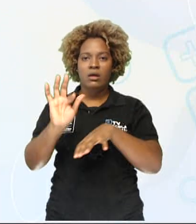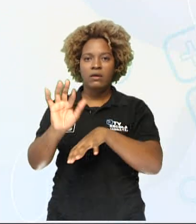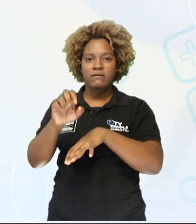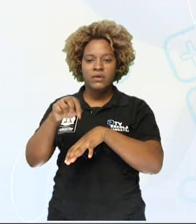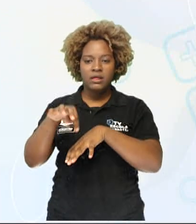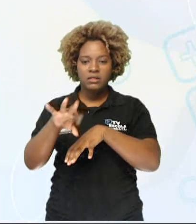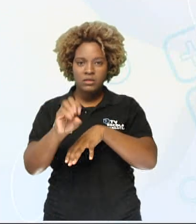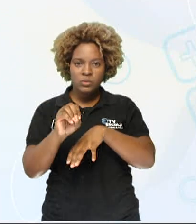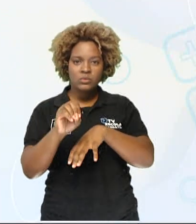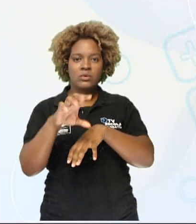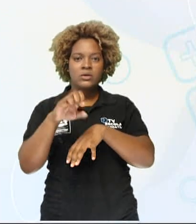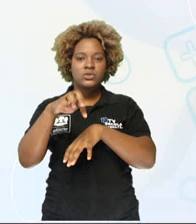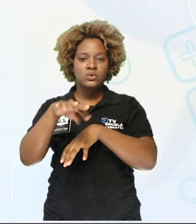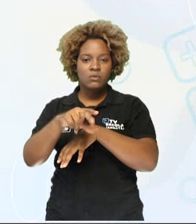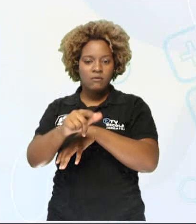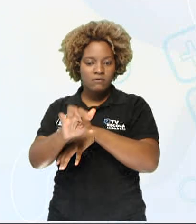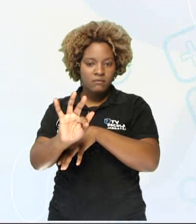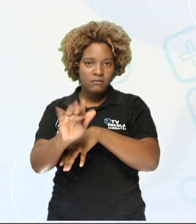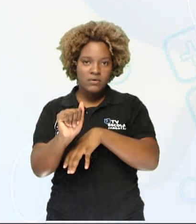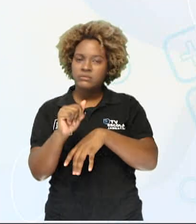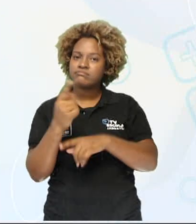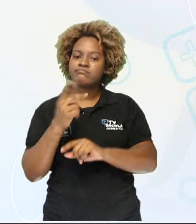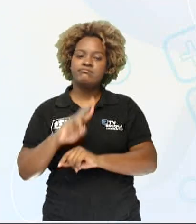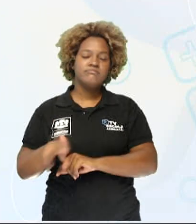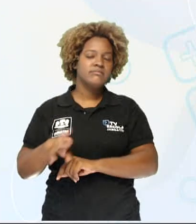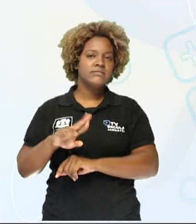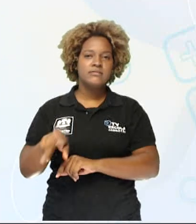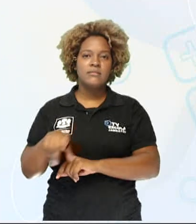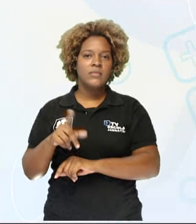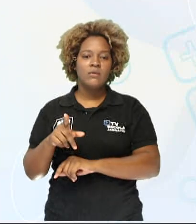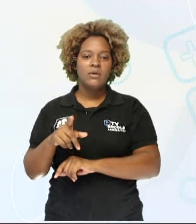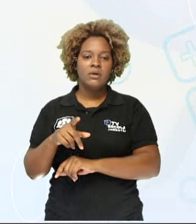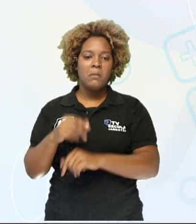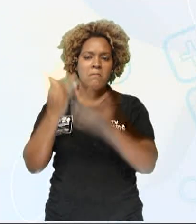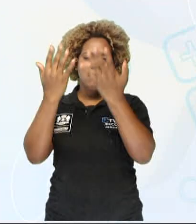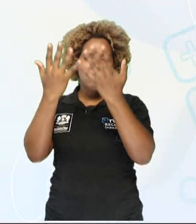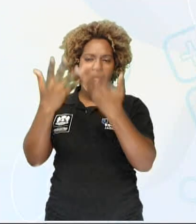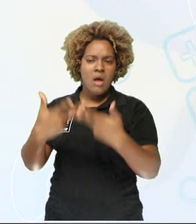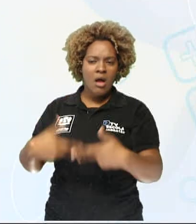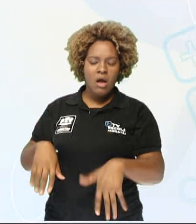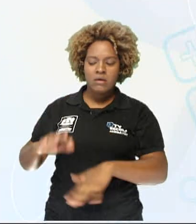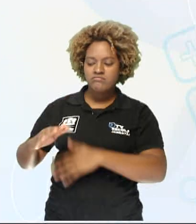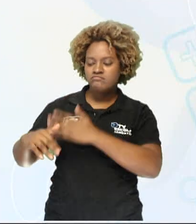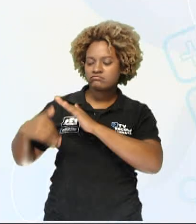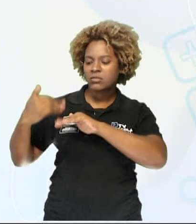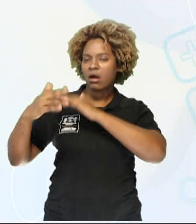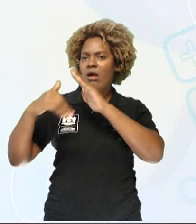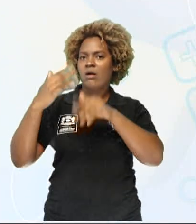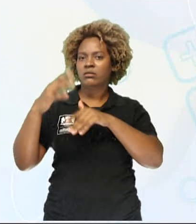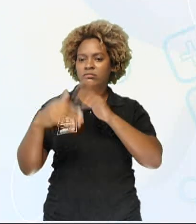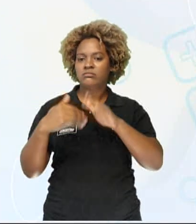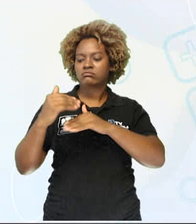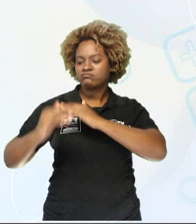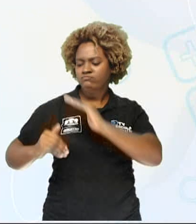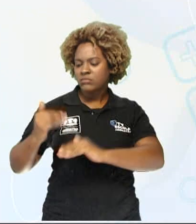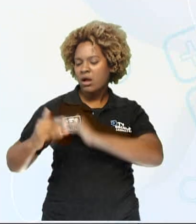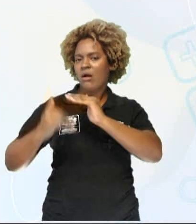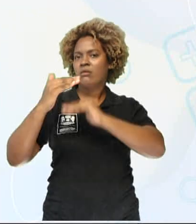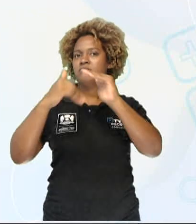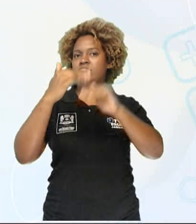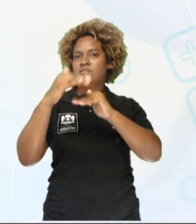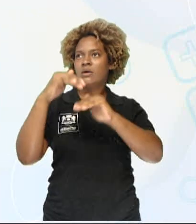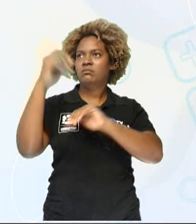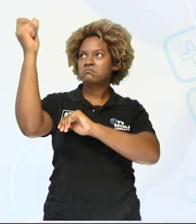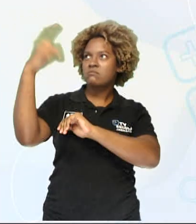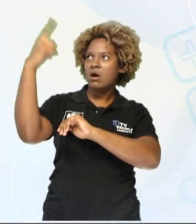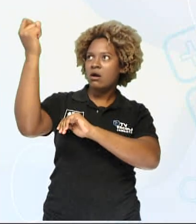é sustentável porque é gerada por um processo natural que se repõe constantemente à emissão de raios